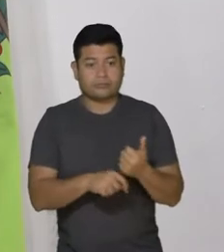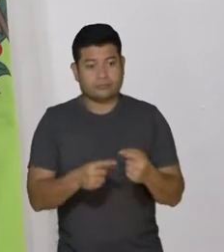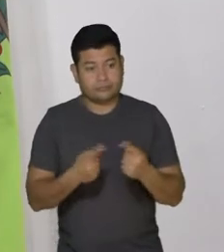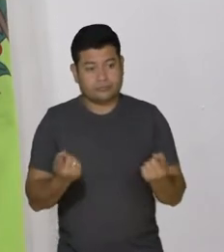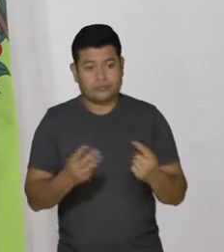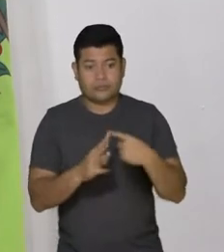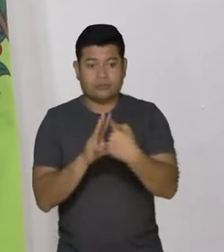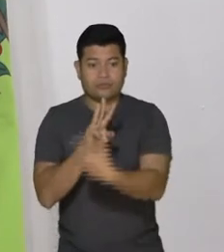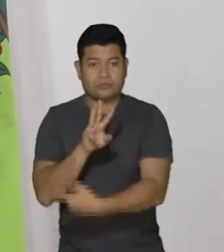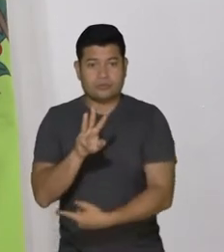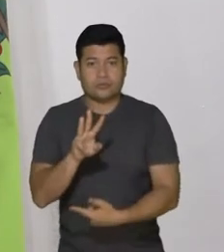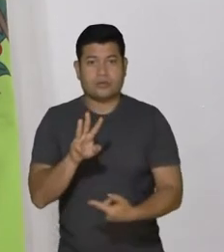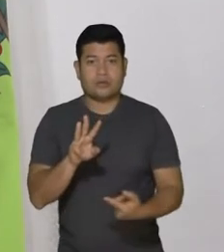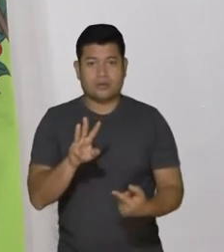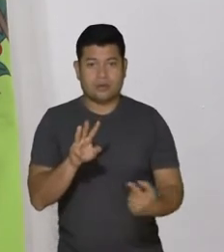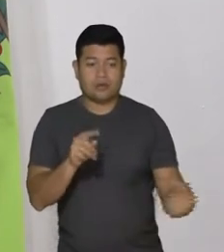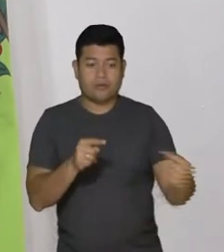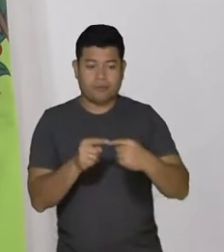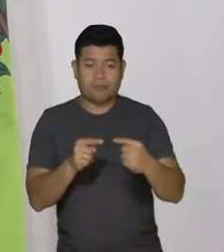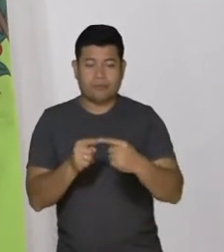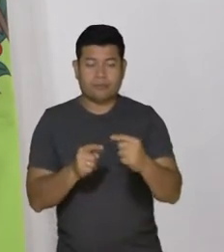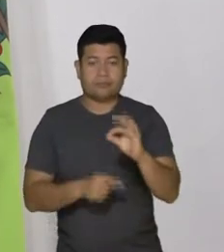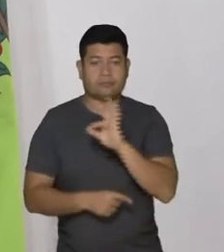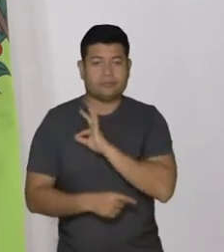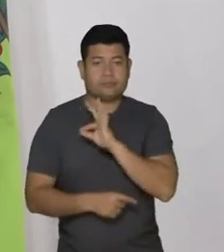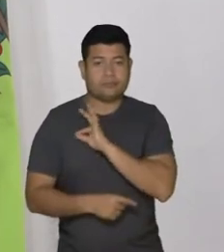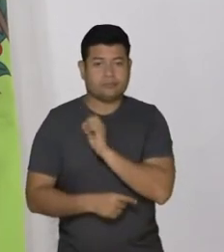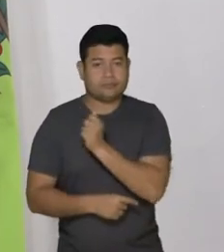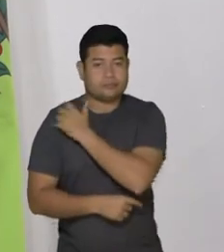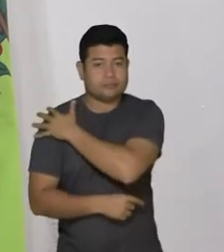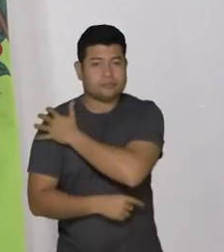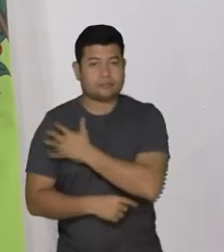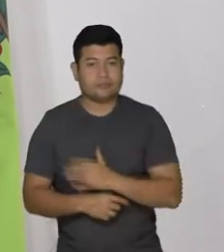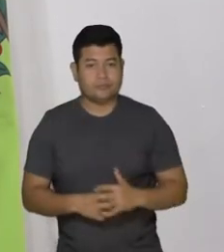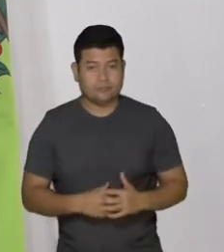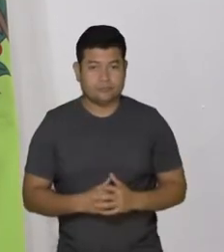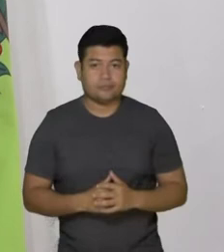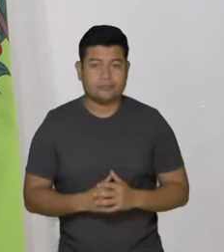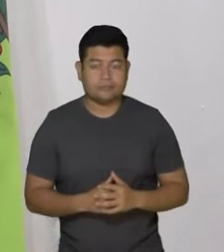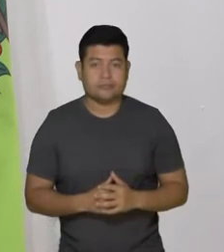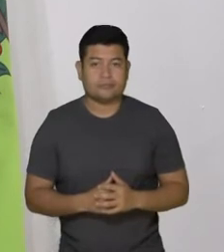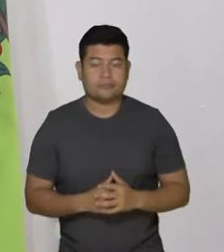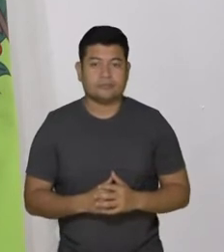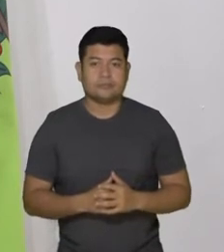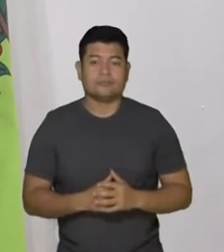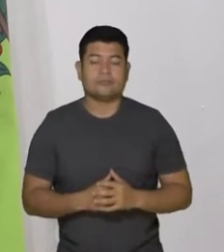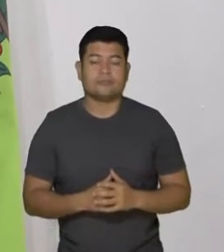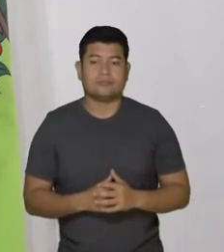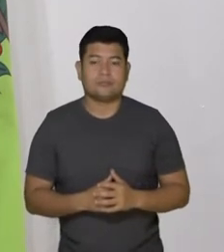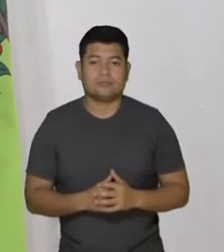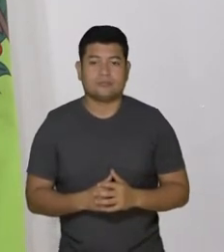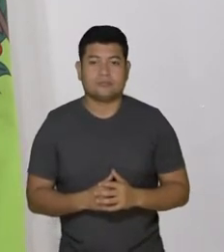três são oficiais da polícia militar além disso eles